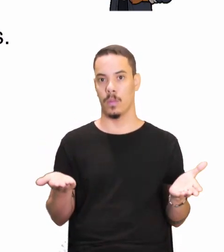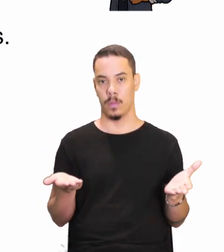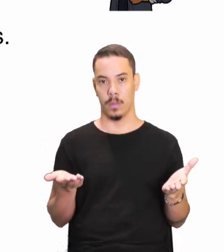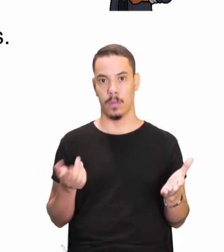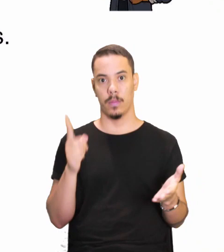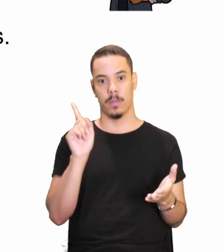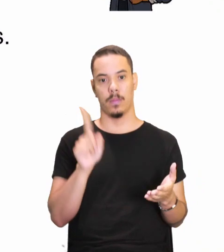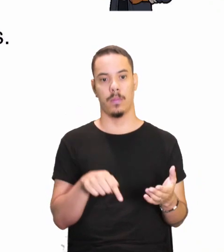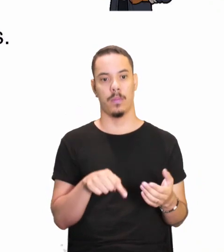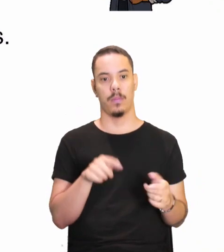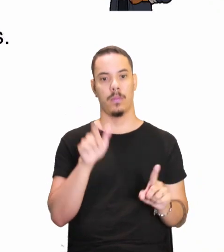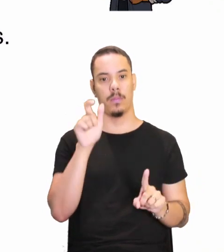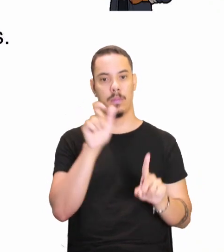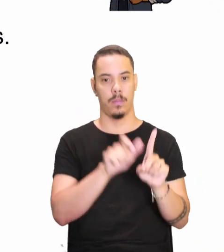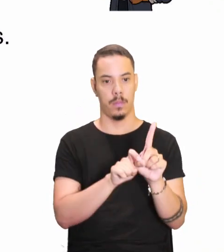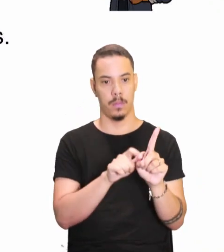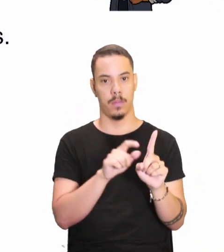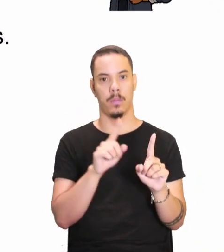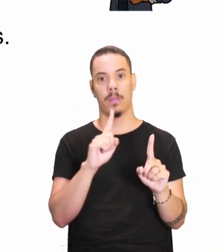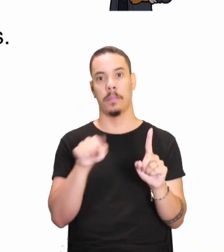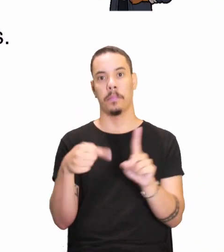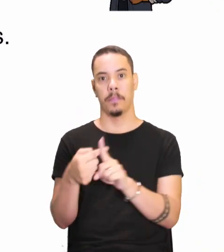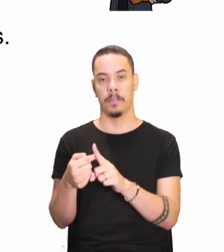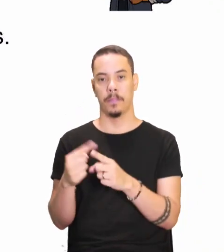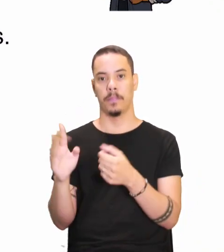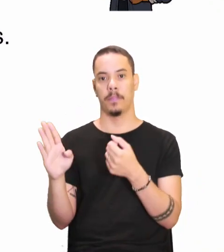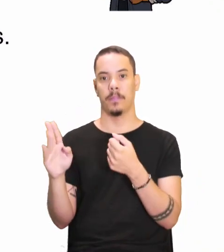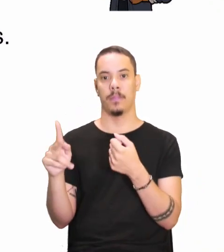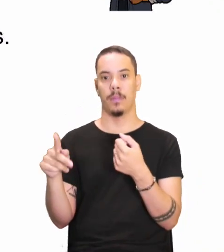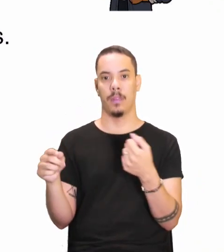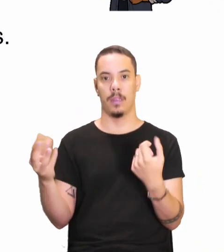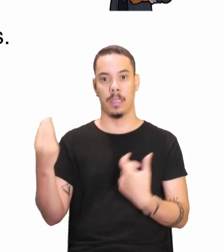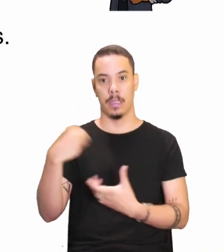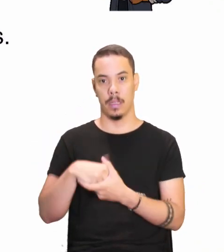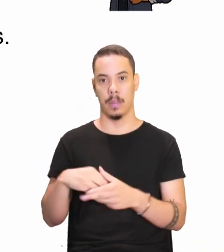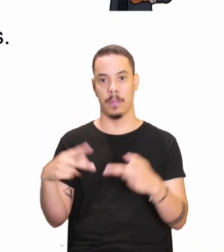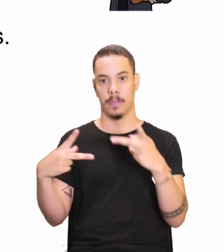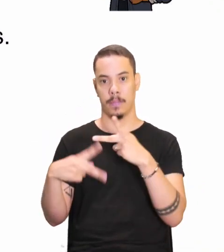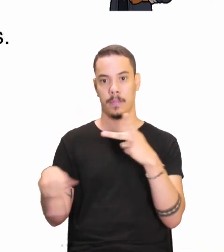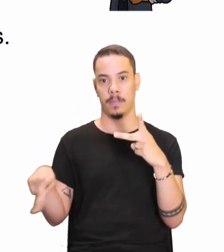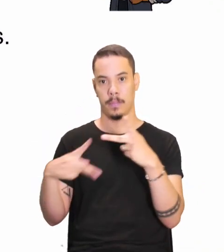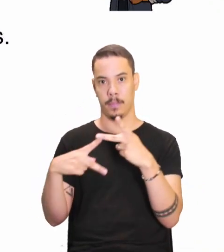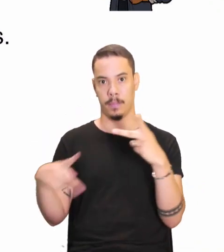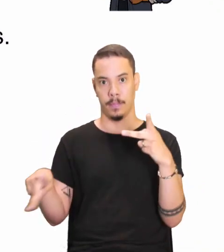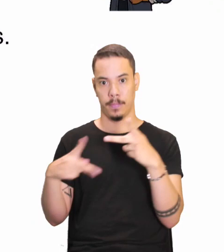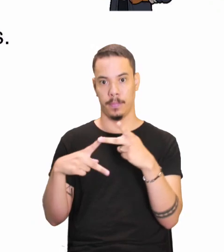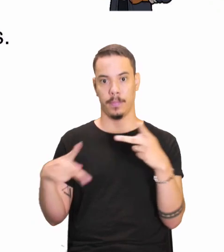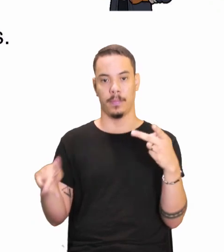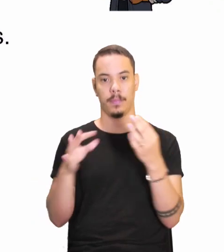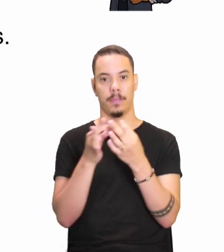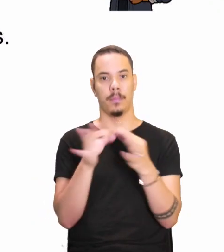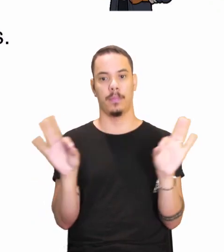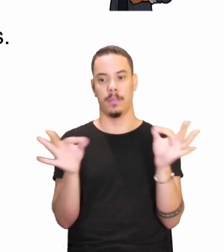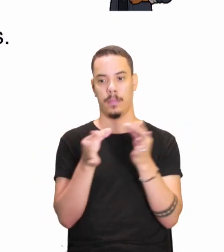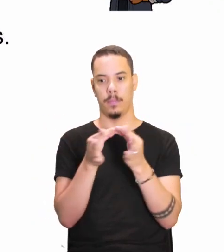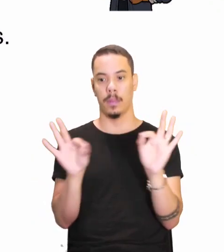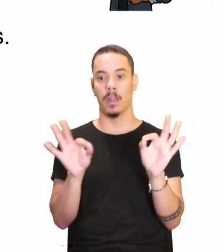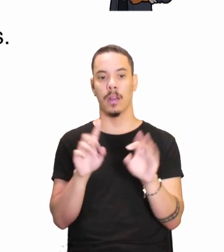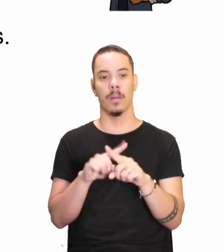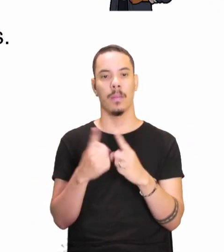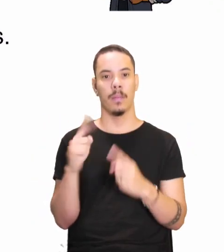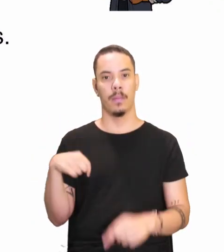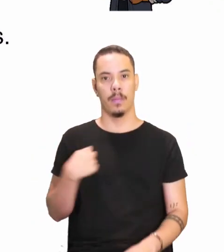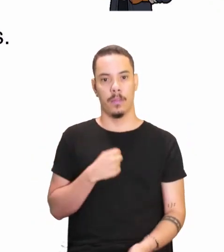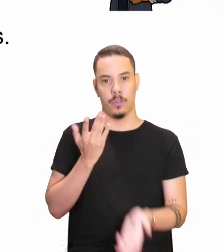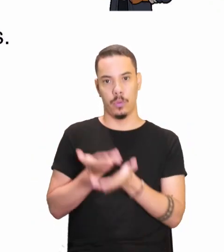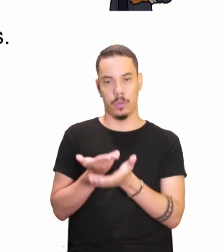O sujeito e o predicado, na análise sintática. E aqui você vai estudar o quê?